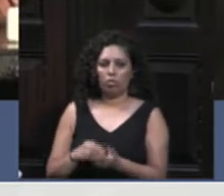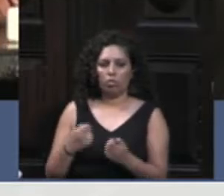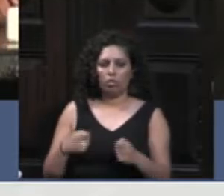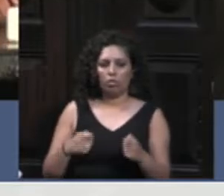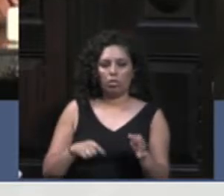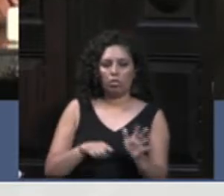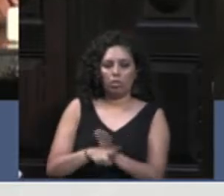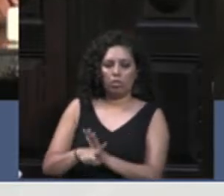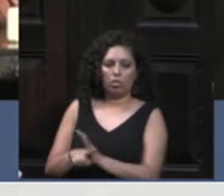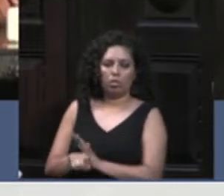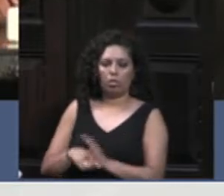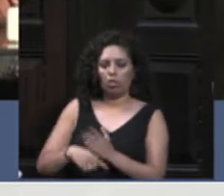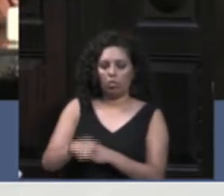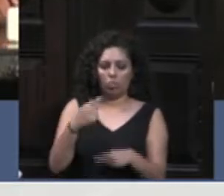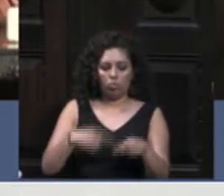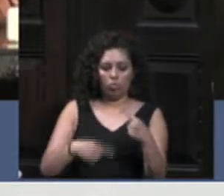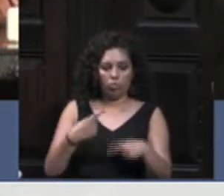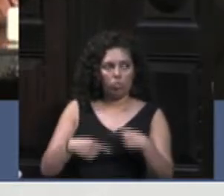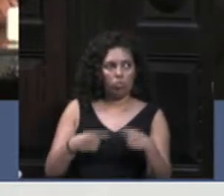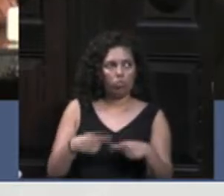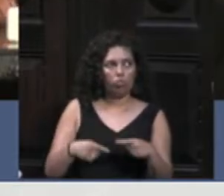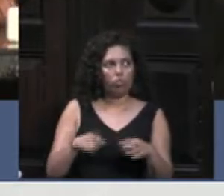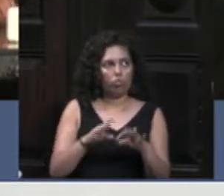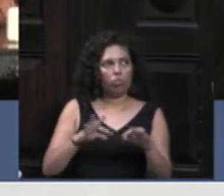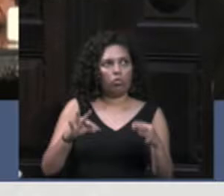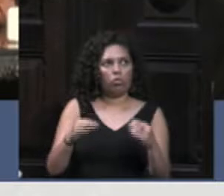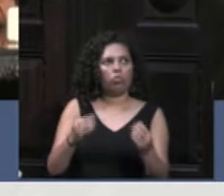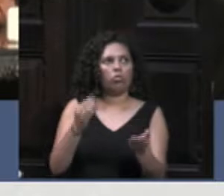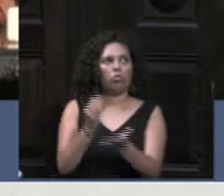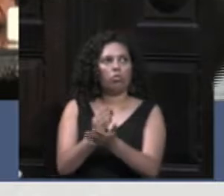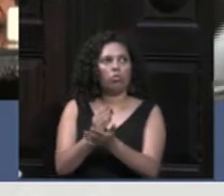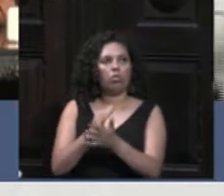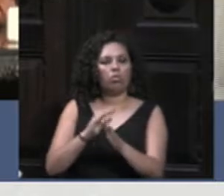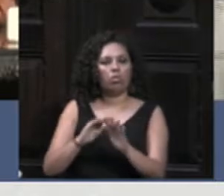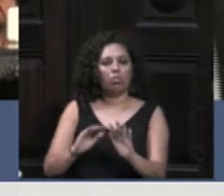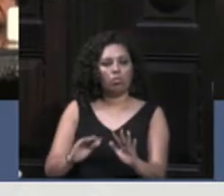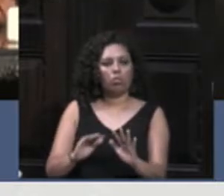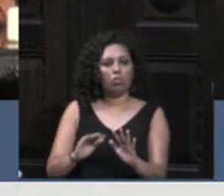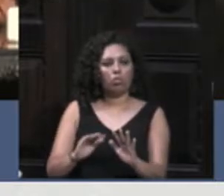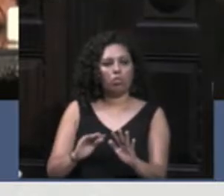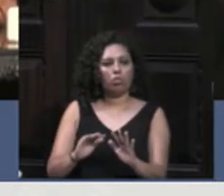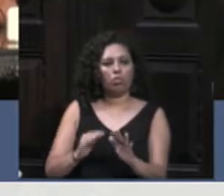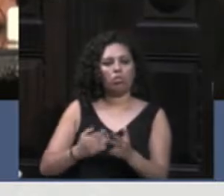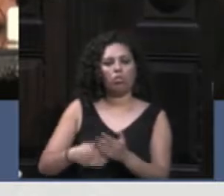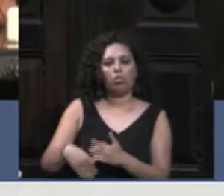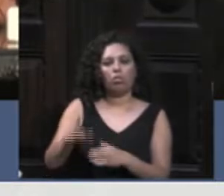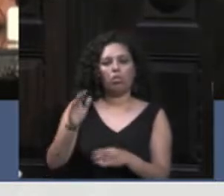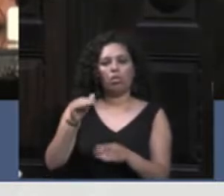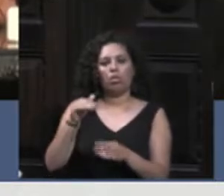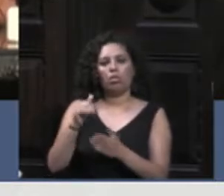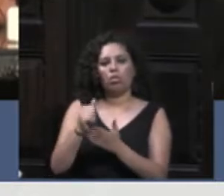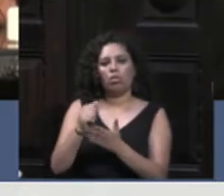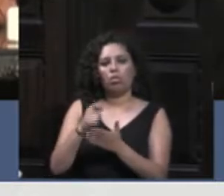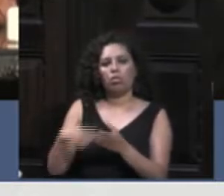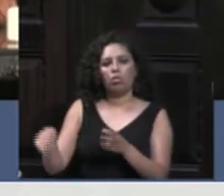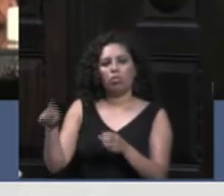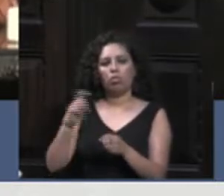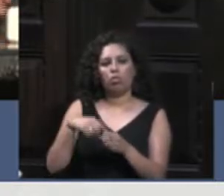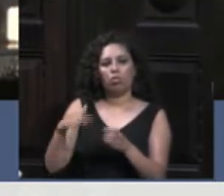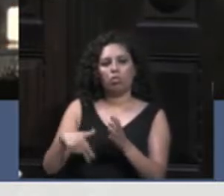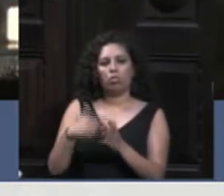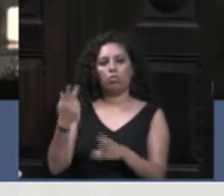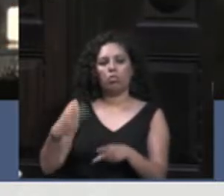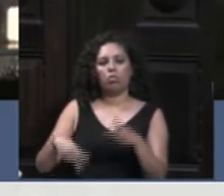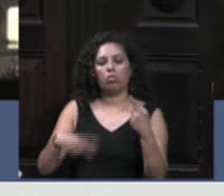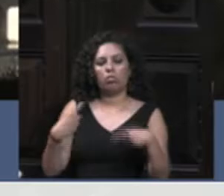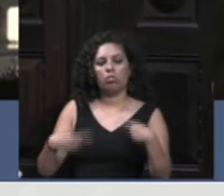regulamentar. Em discussão, não havendo que queira discutir, encerrada a discussão, em votação. Senhores que aprovam, como estão aprovados em primeira, retorna em segunda. Perdão,